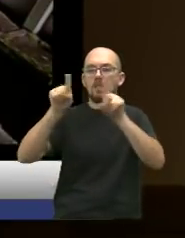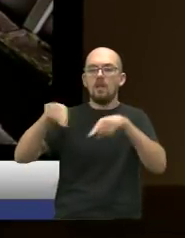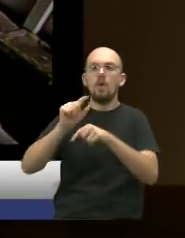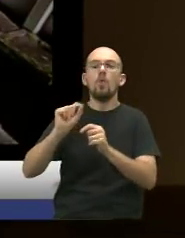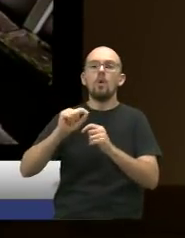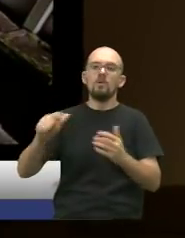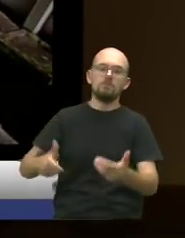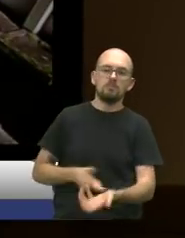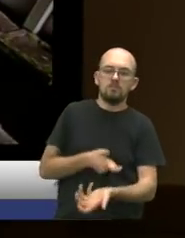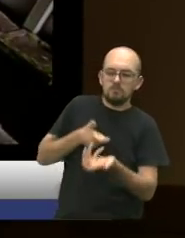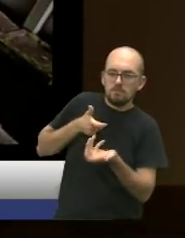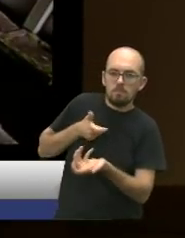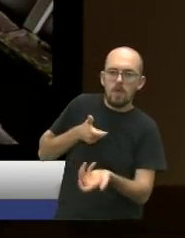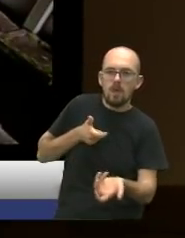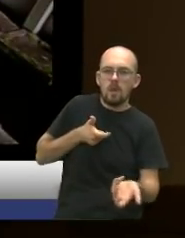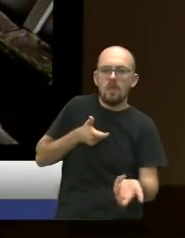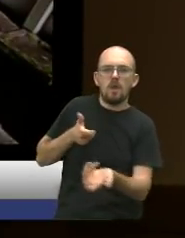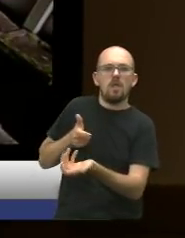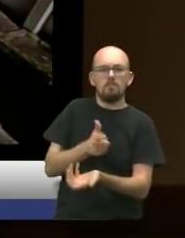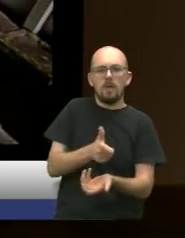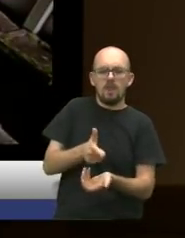Dispararam contra os manifestantes ali embaixo.